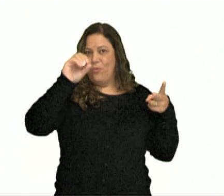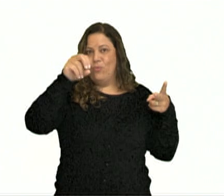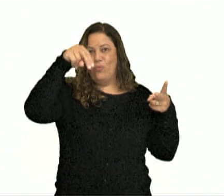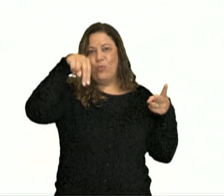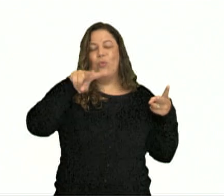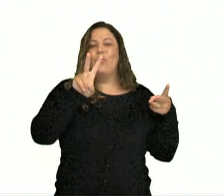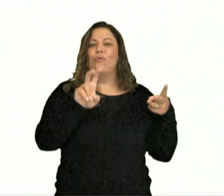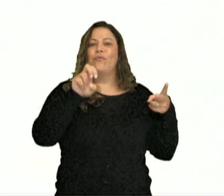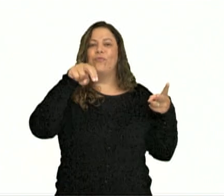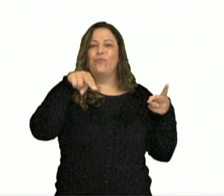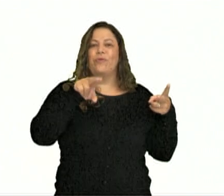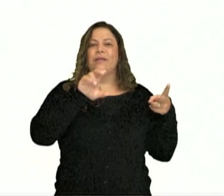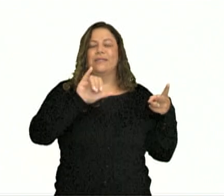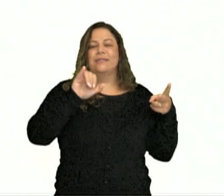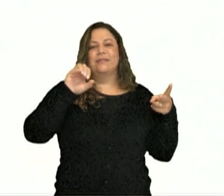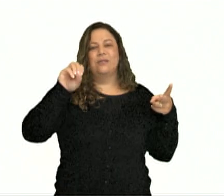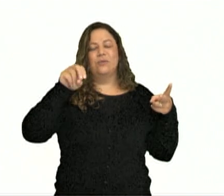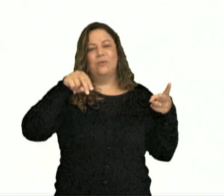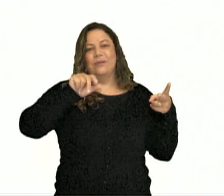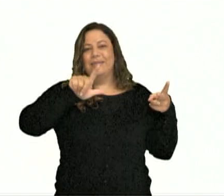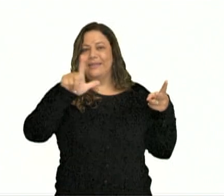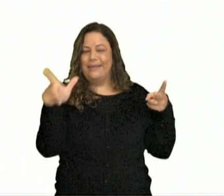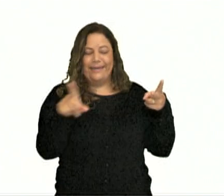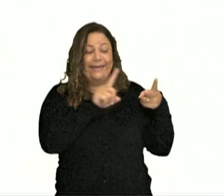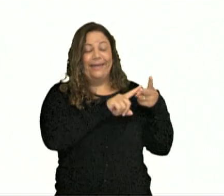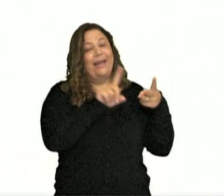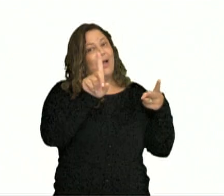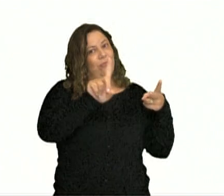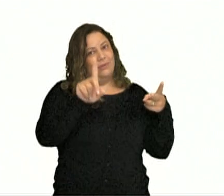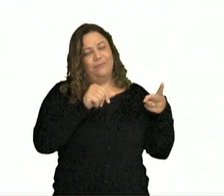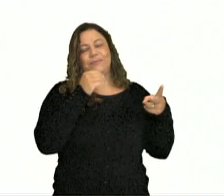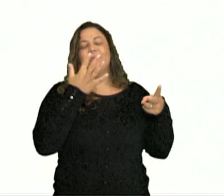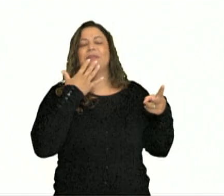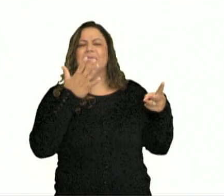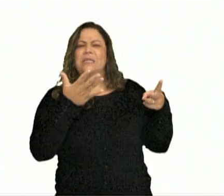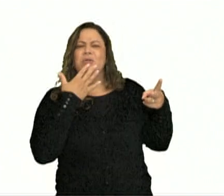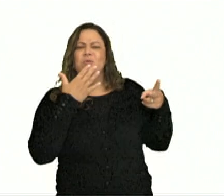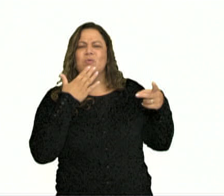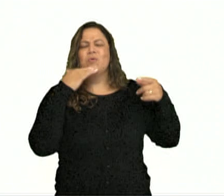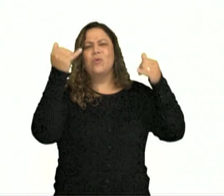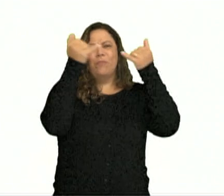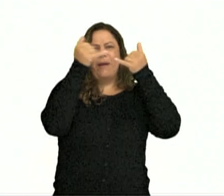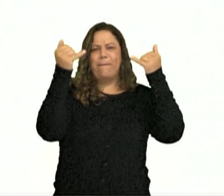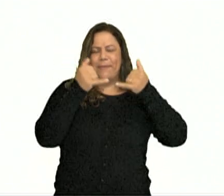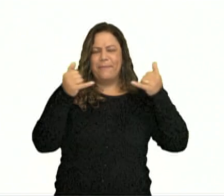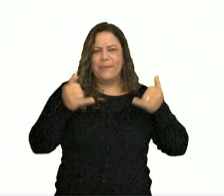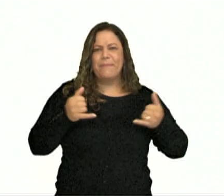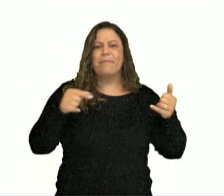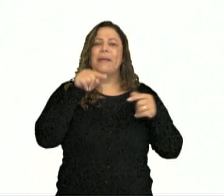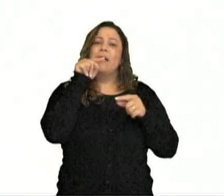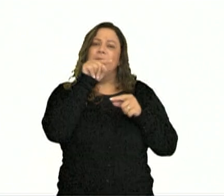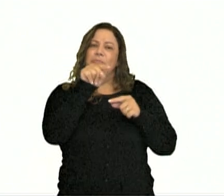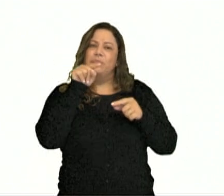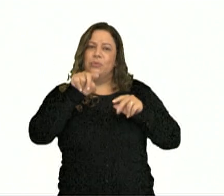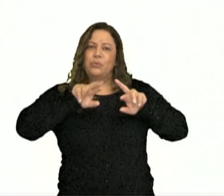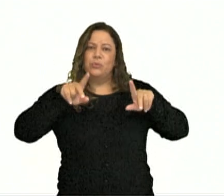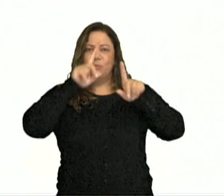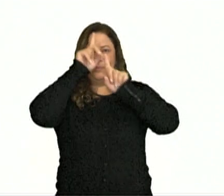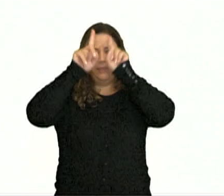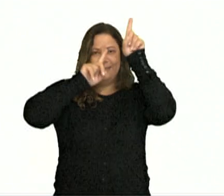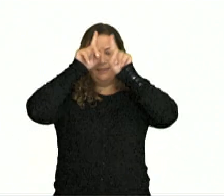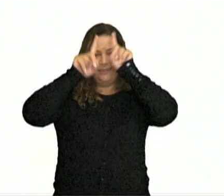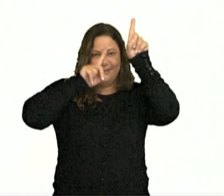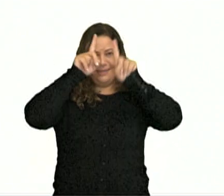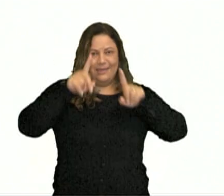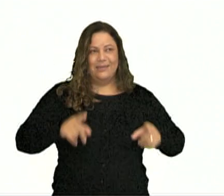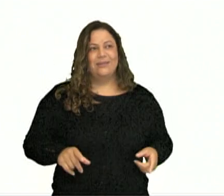notas escritas dessa forma tradicional. Vai ser cores, linhas, pontos, né, de uma forma mais criativa.